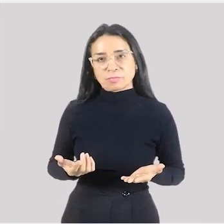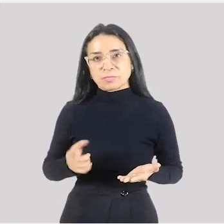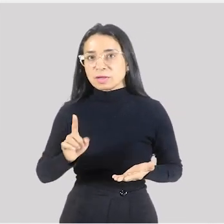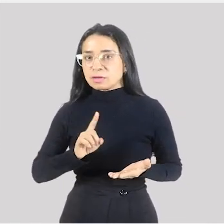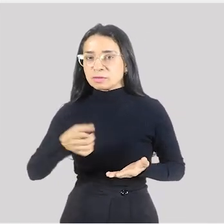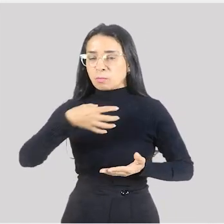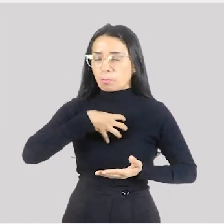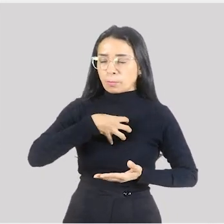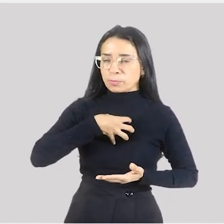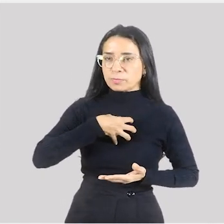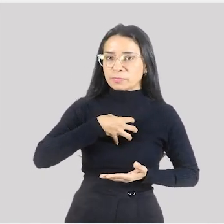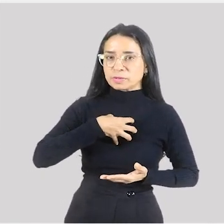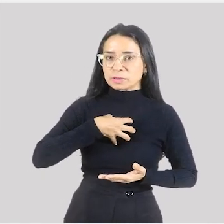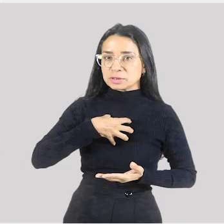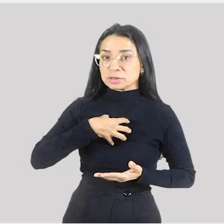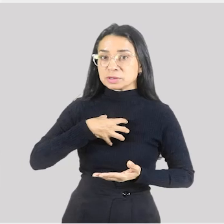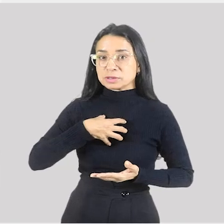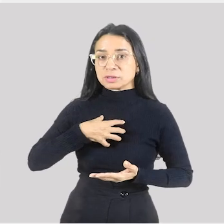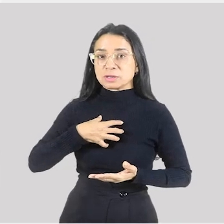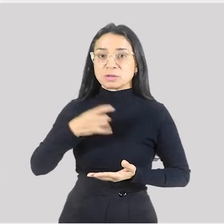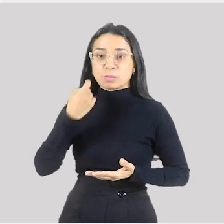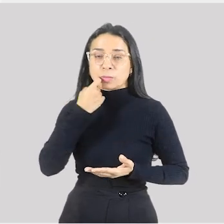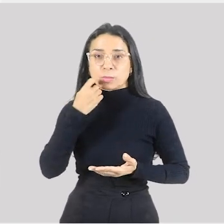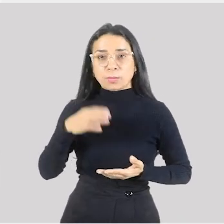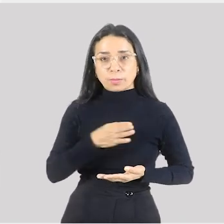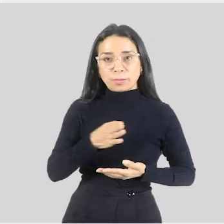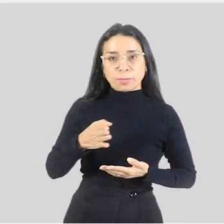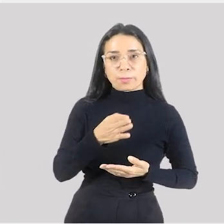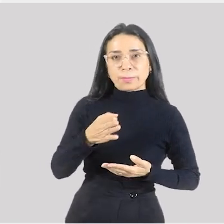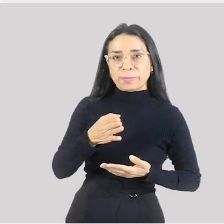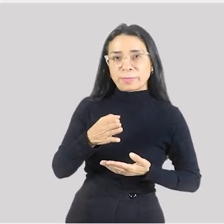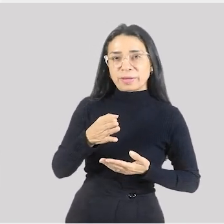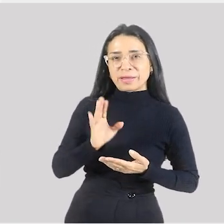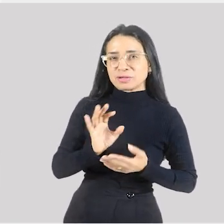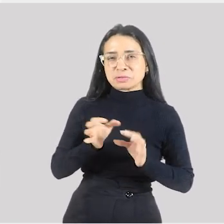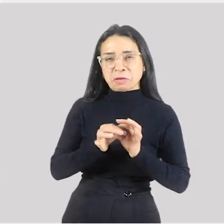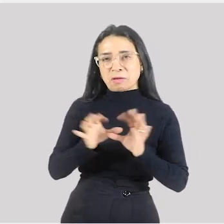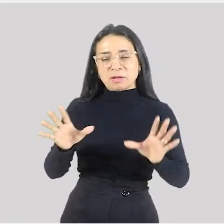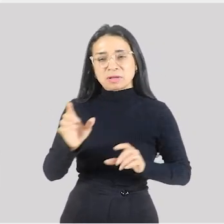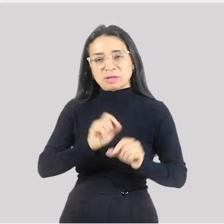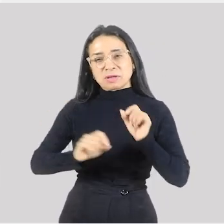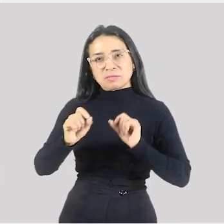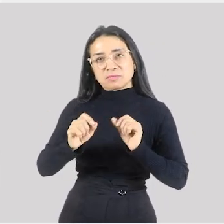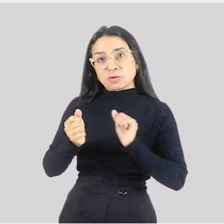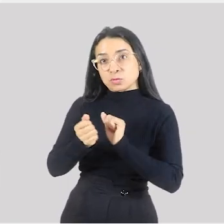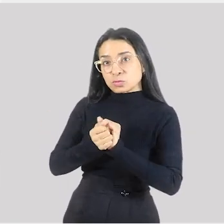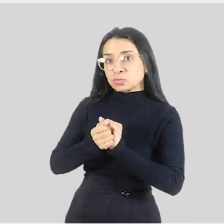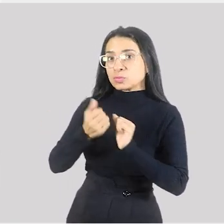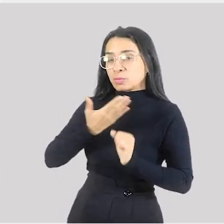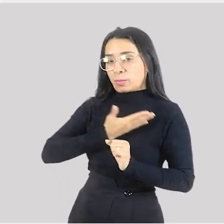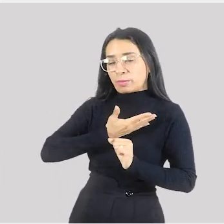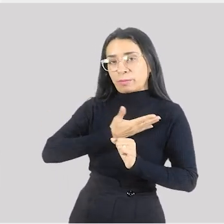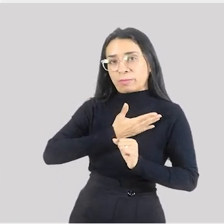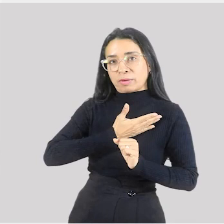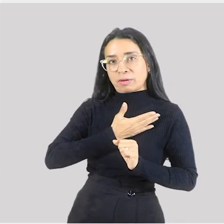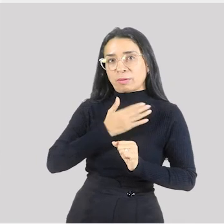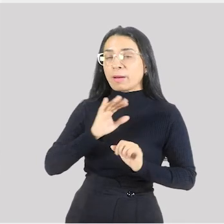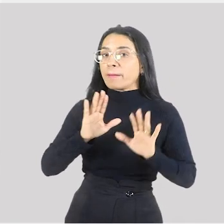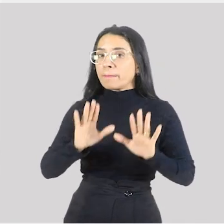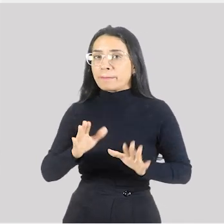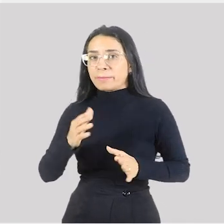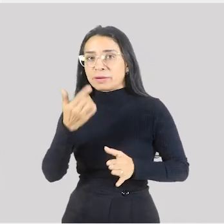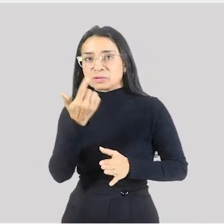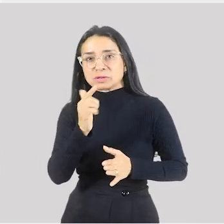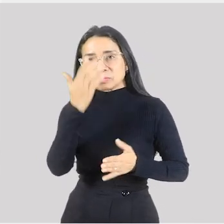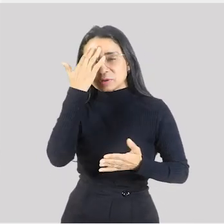não me sinto um peixe fora d'água quando estou com meu cardume, mas não tenho certeza se